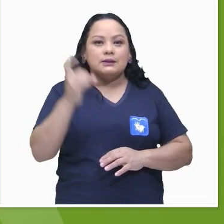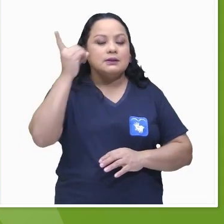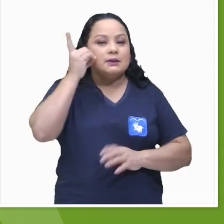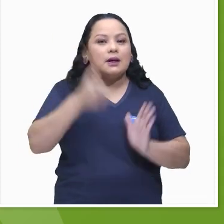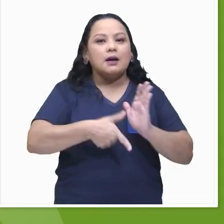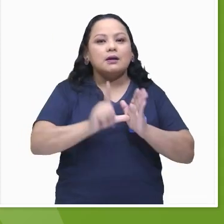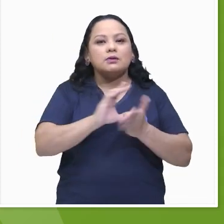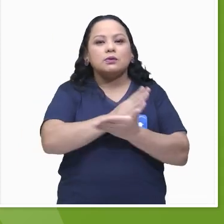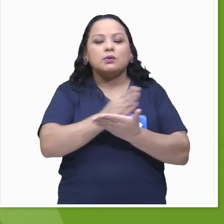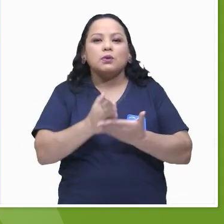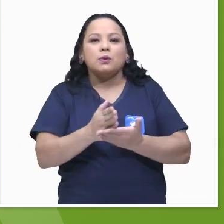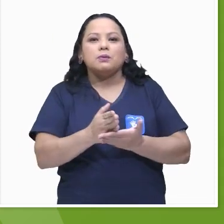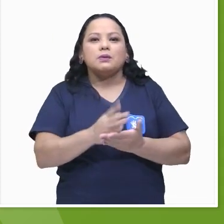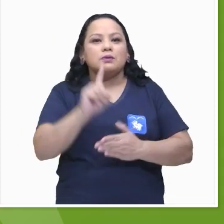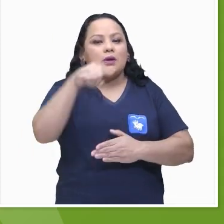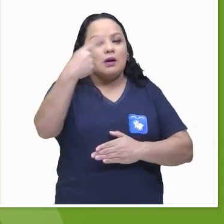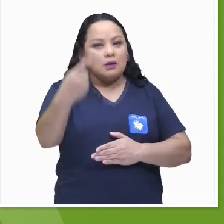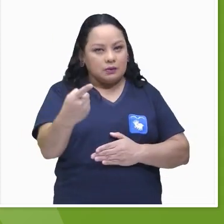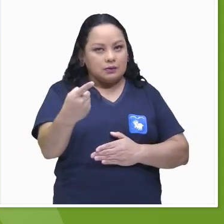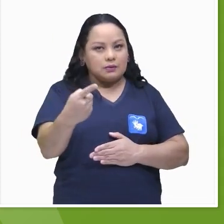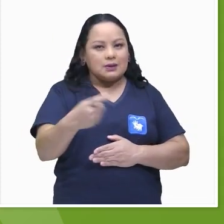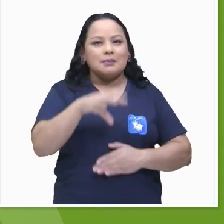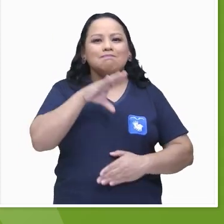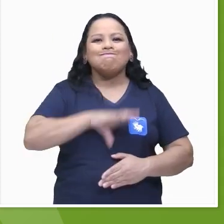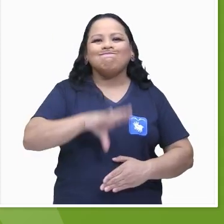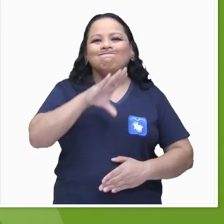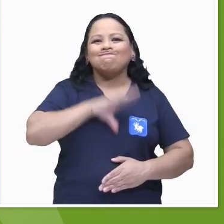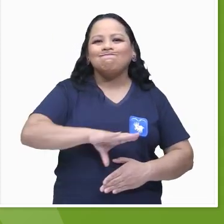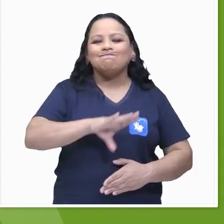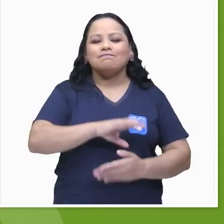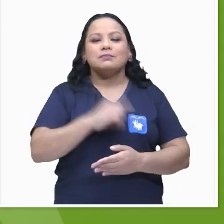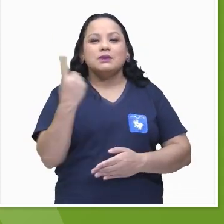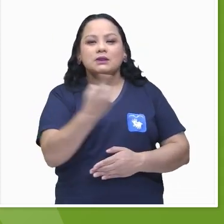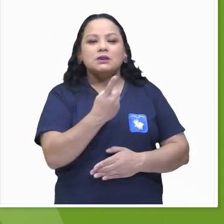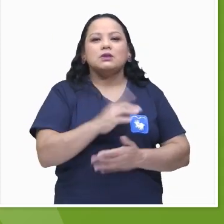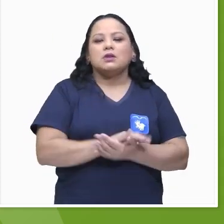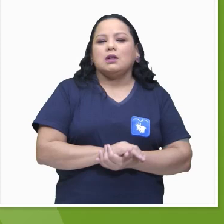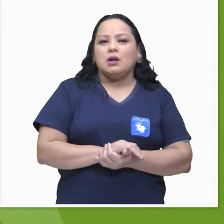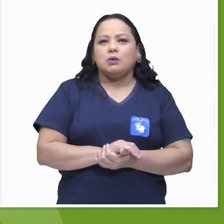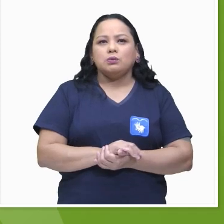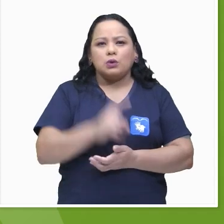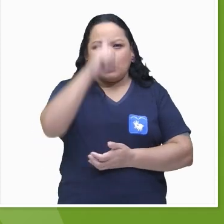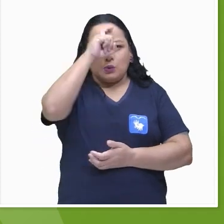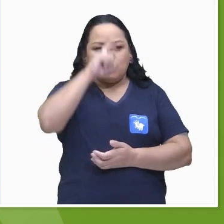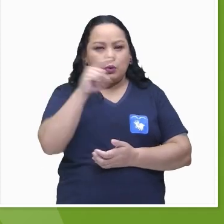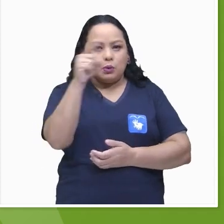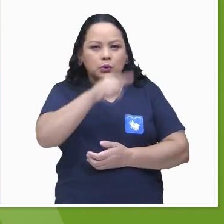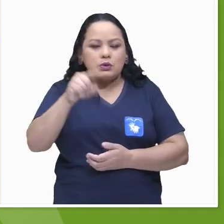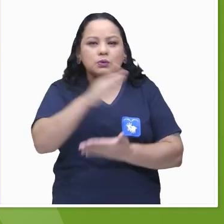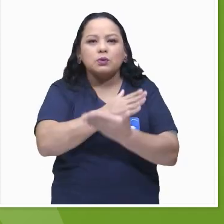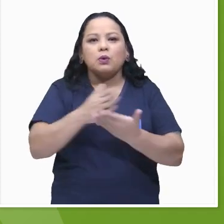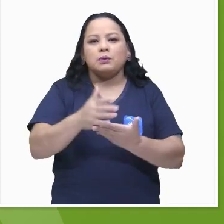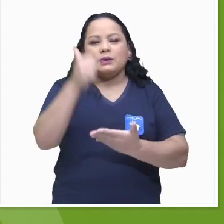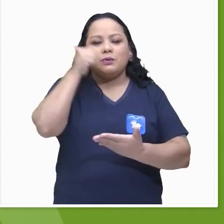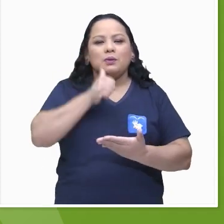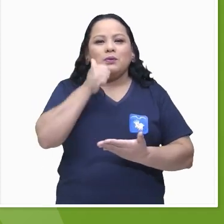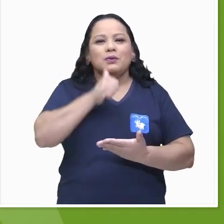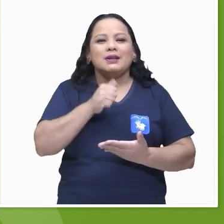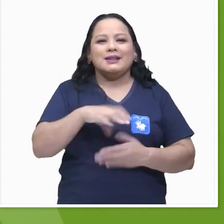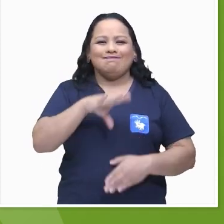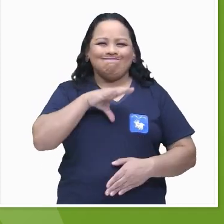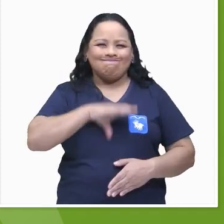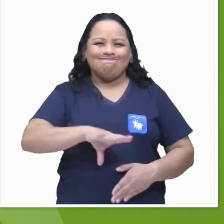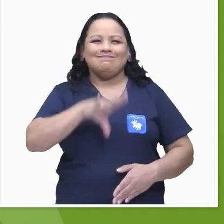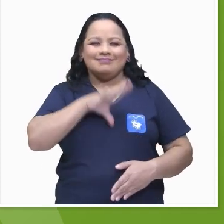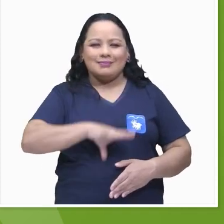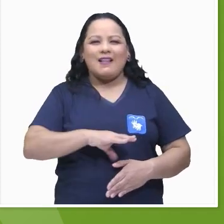antes do início da próxima menstruação, tá? Então, a gente diz que o ciclo menstrual ele começa quando a mulher menstrua, tá? E a